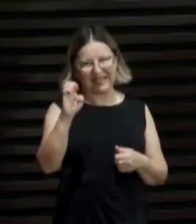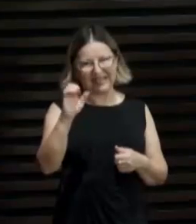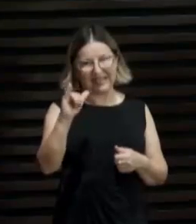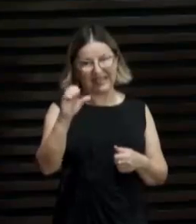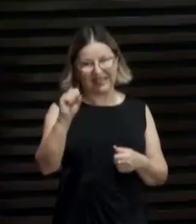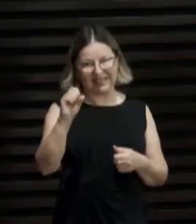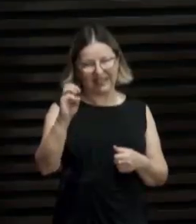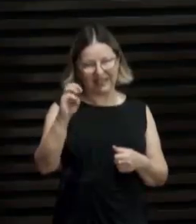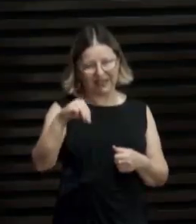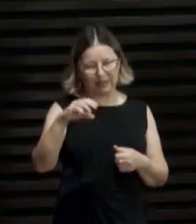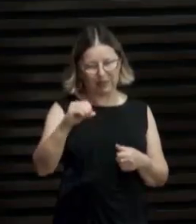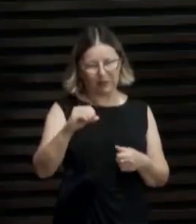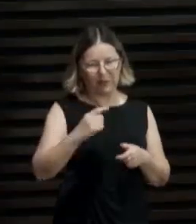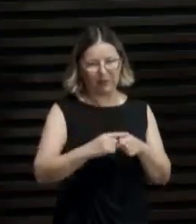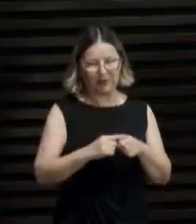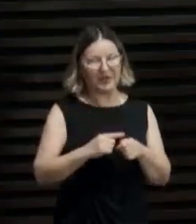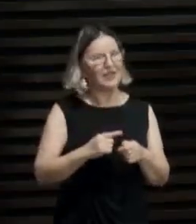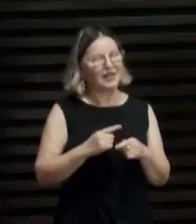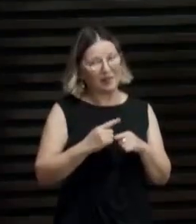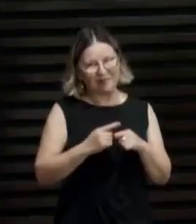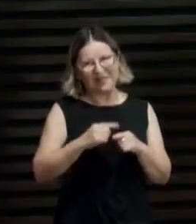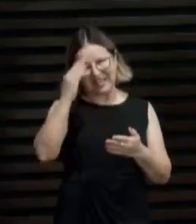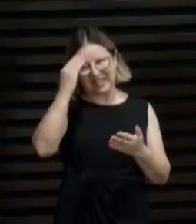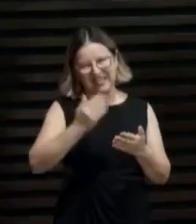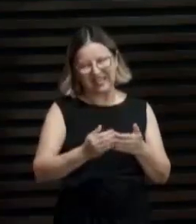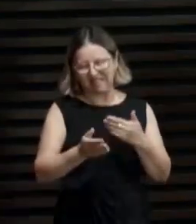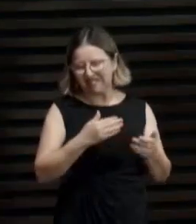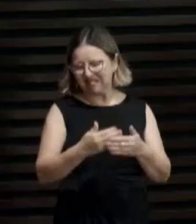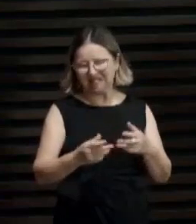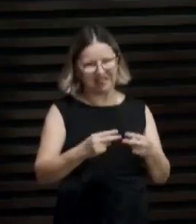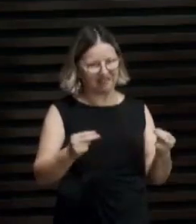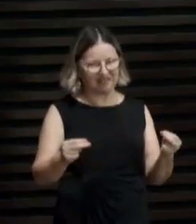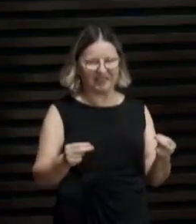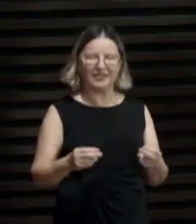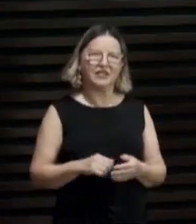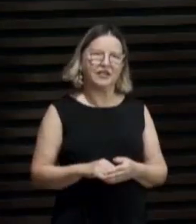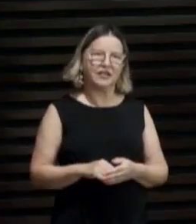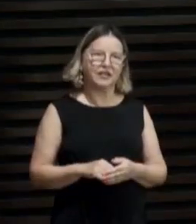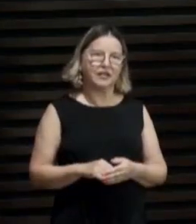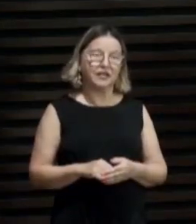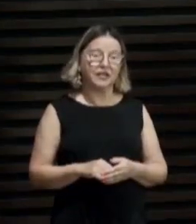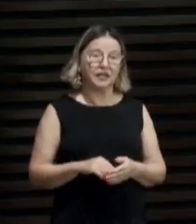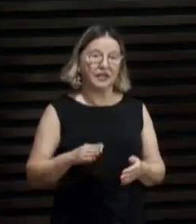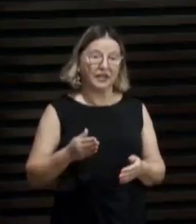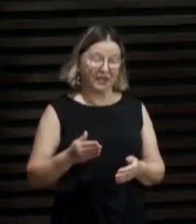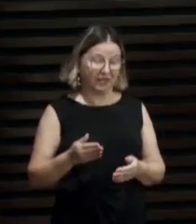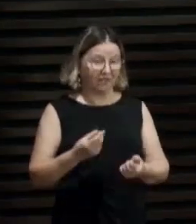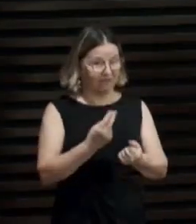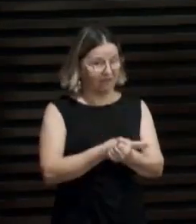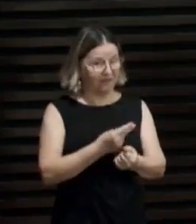coisa que se mostra, e aí há uma grande razão do engano do anticristo, porque